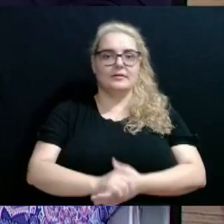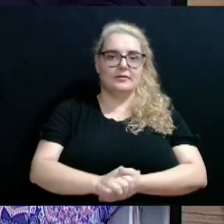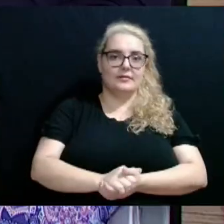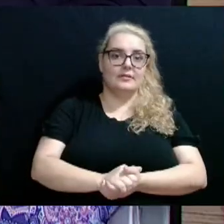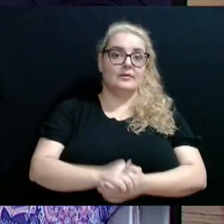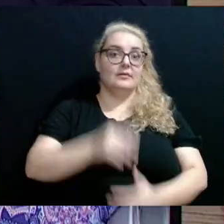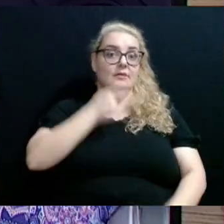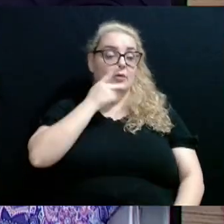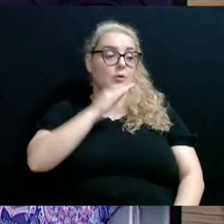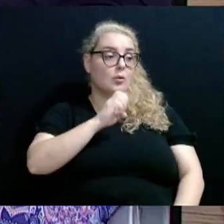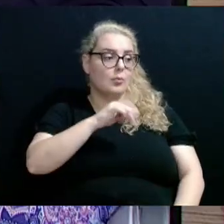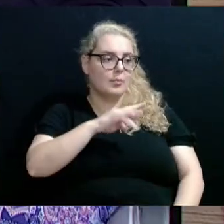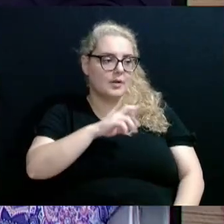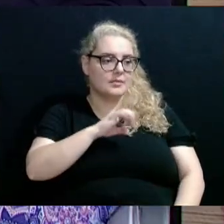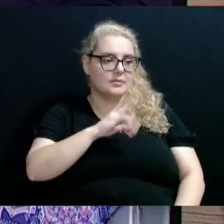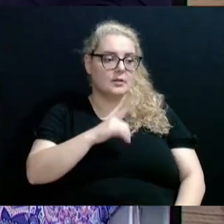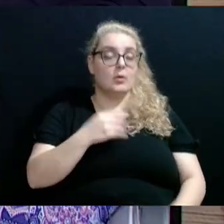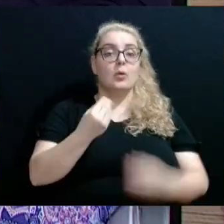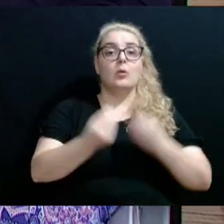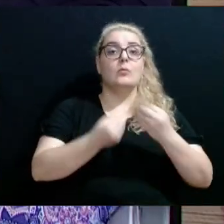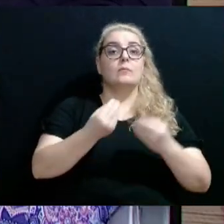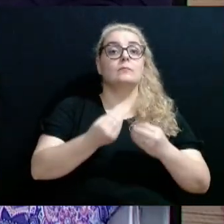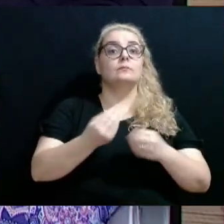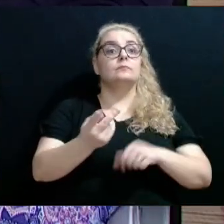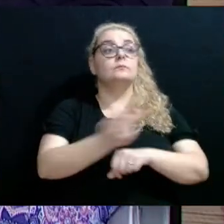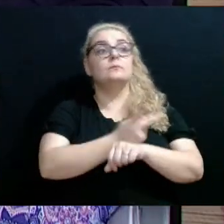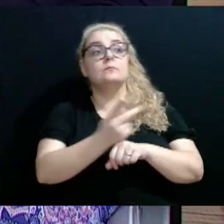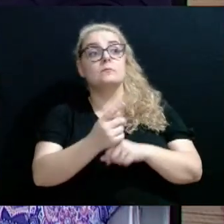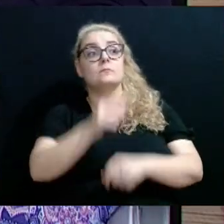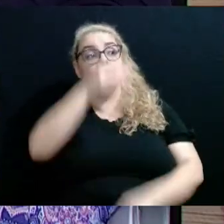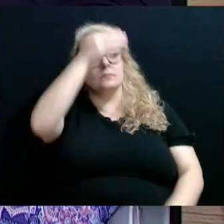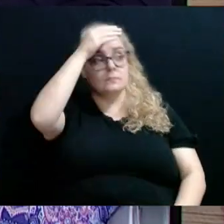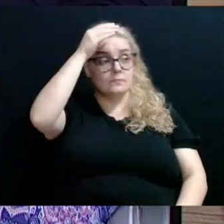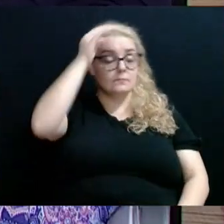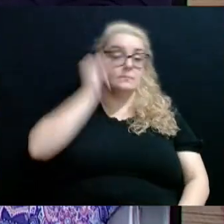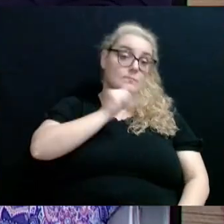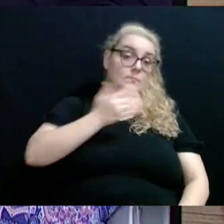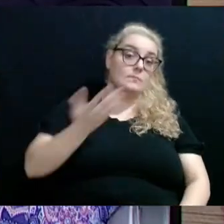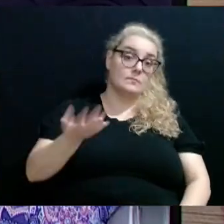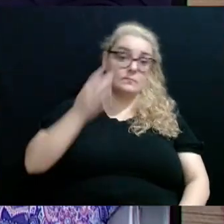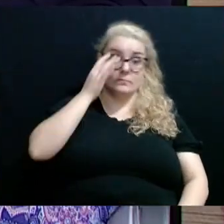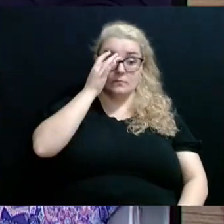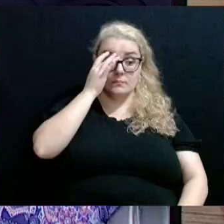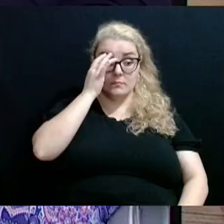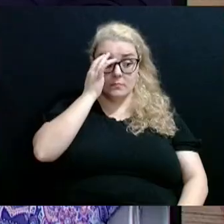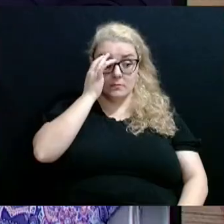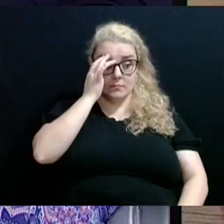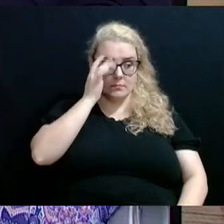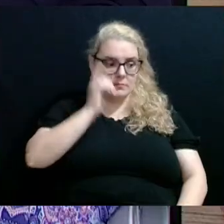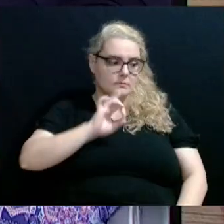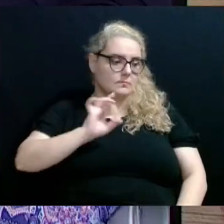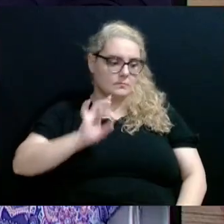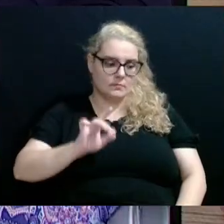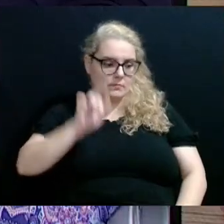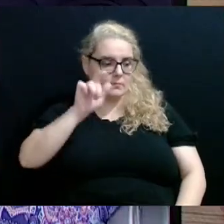comercial, como buscar esse cliente? Já que você disse, olha, não é só aquela pessoa que é o